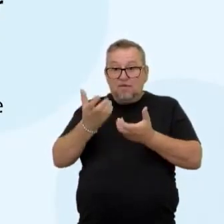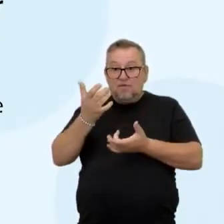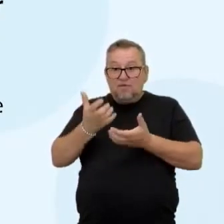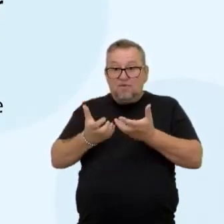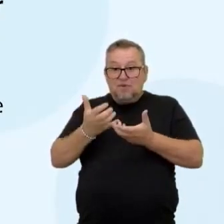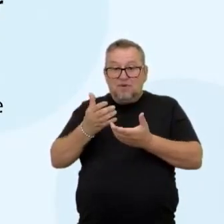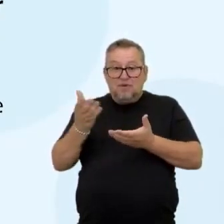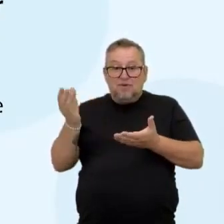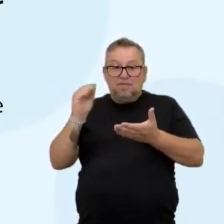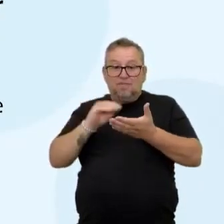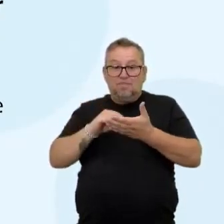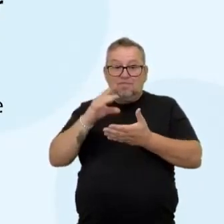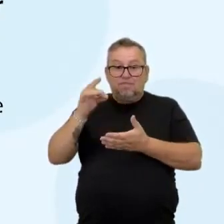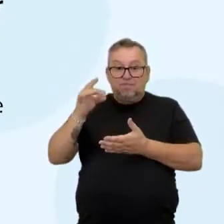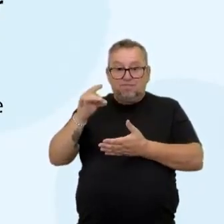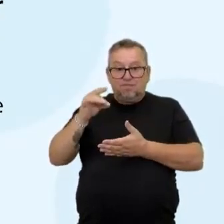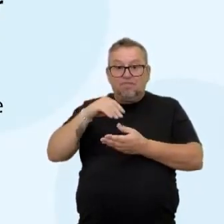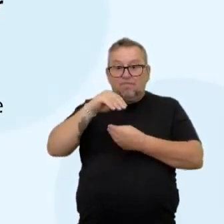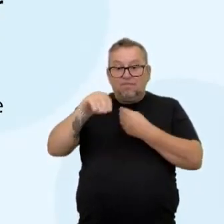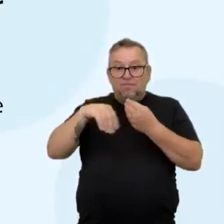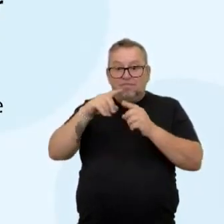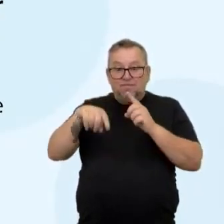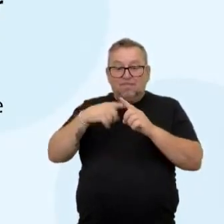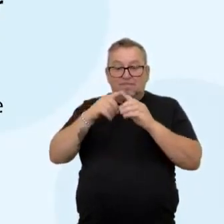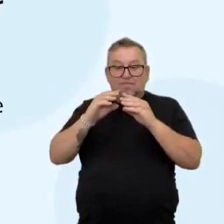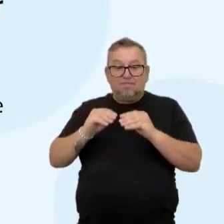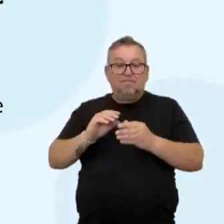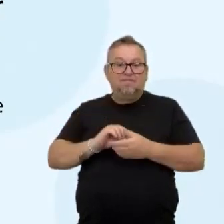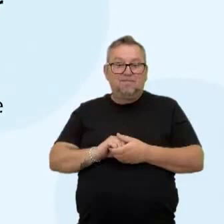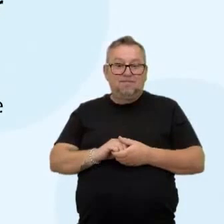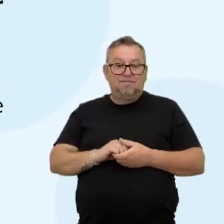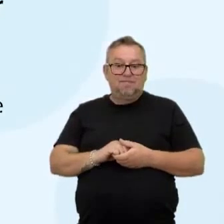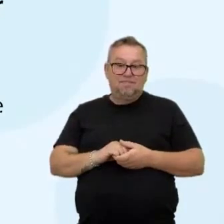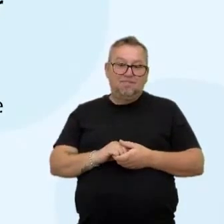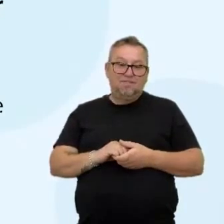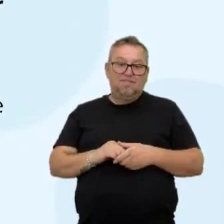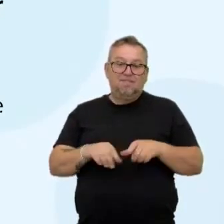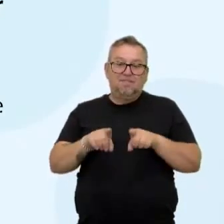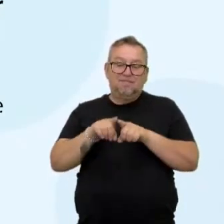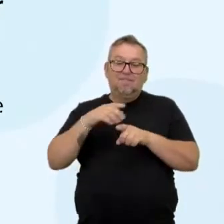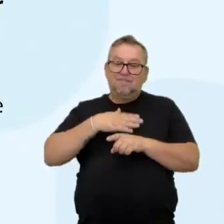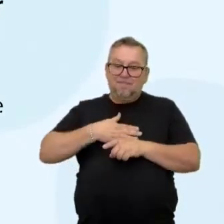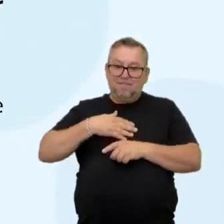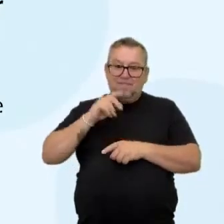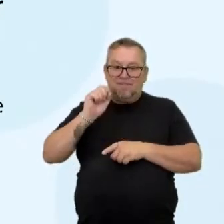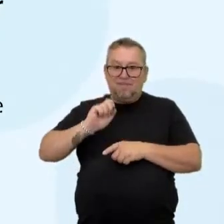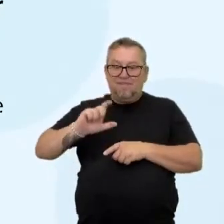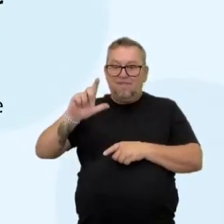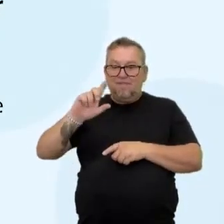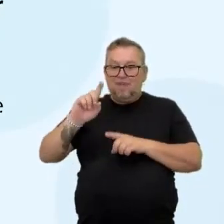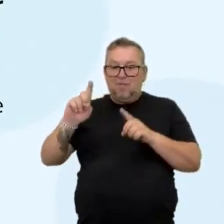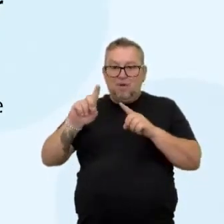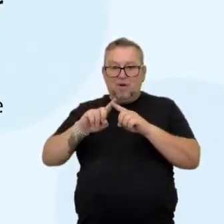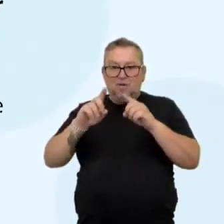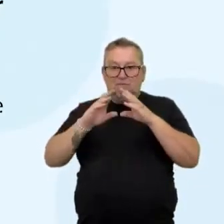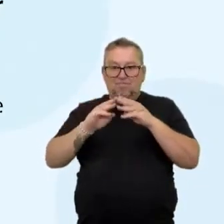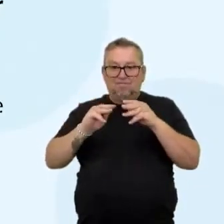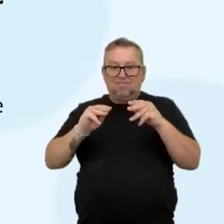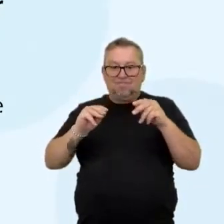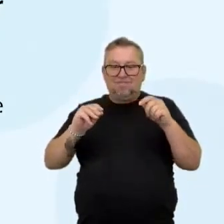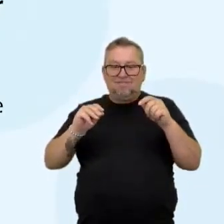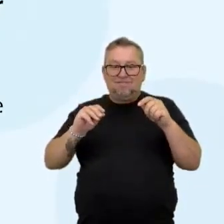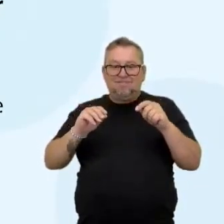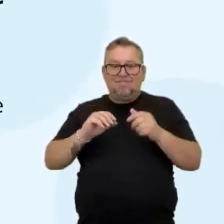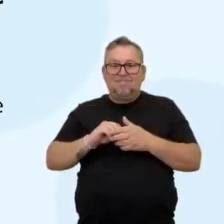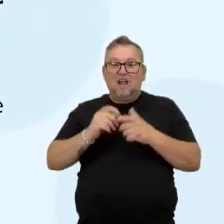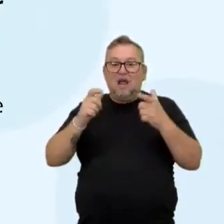ficar grossa e acrescentar cola branca à mistura para deixá-la mais consistente. Eu também gostava de colocar sal para ela não embolorar. Local.